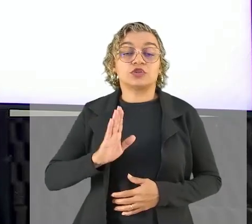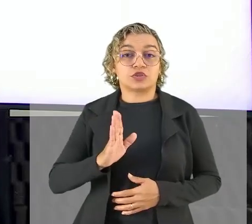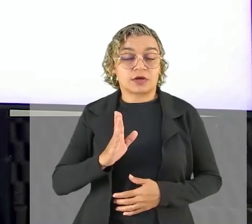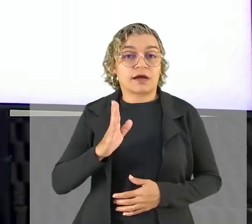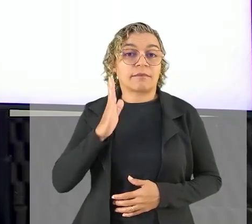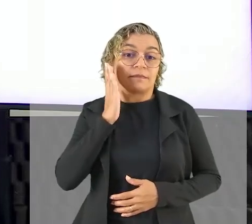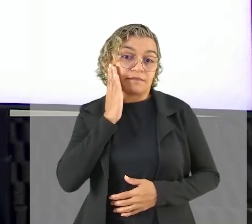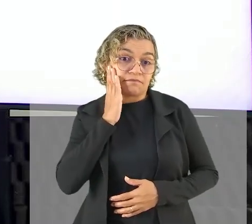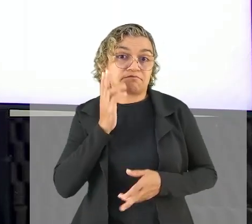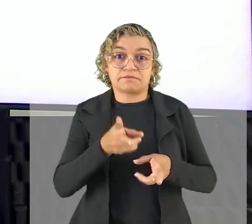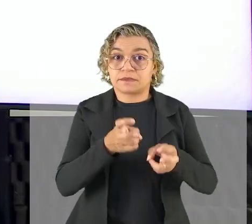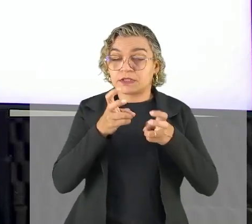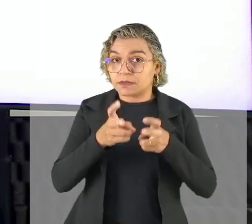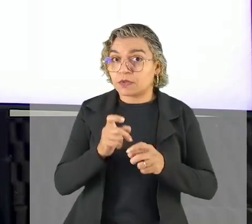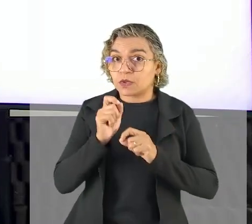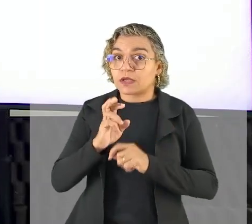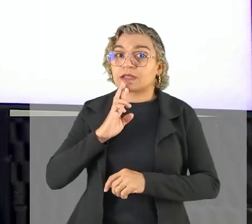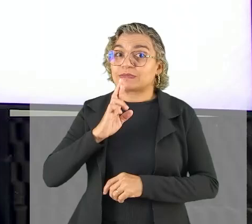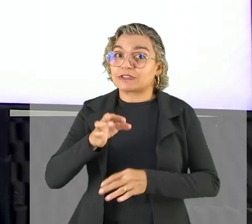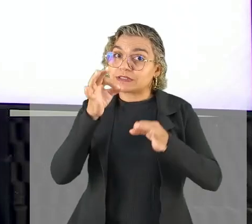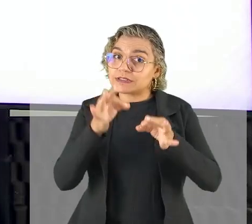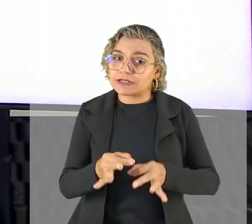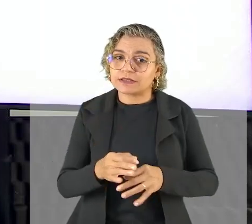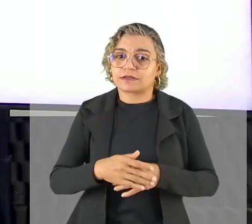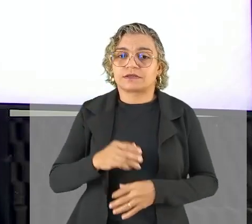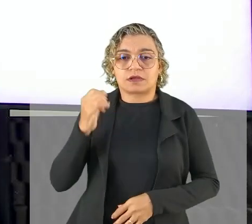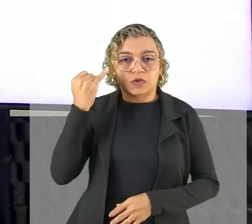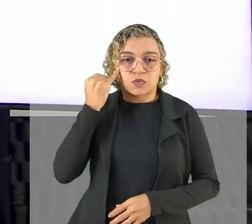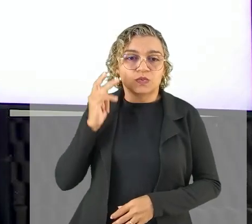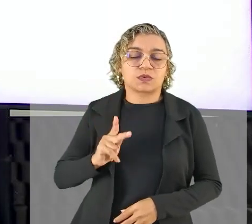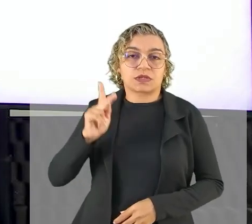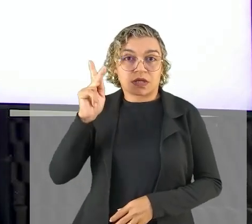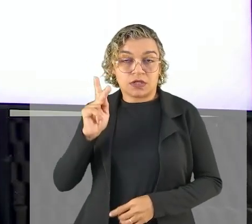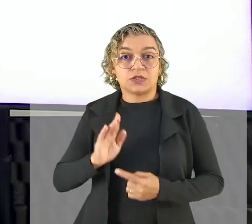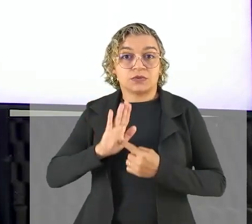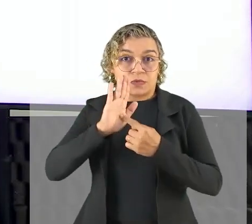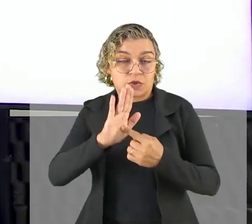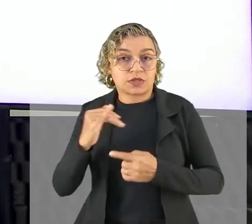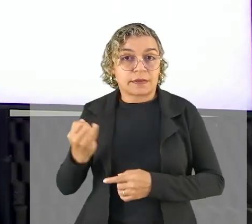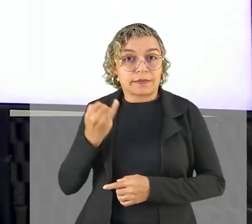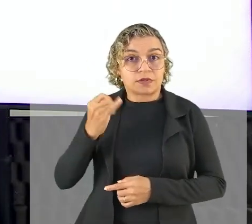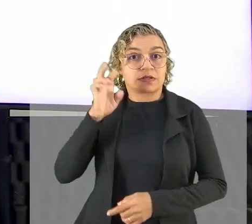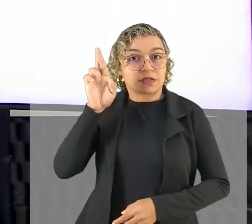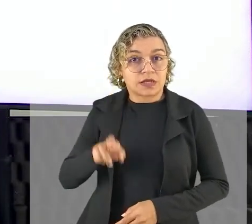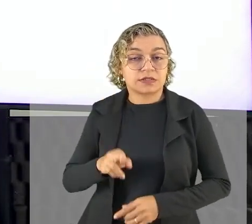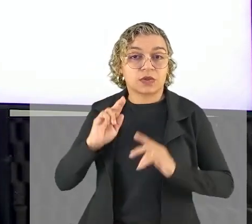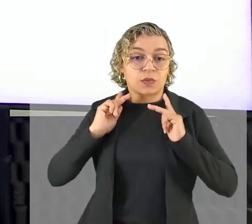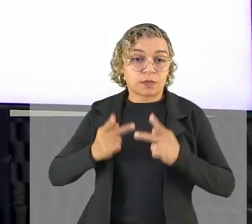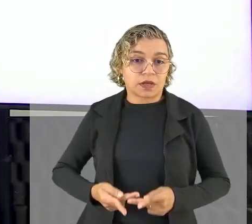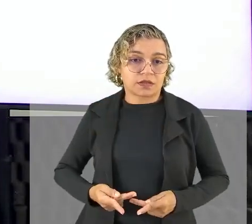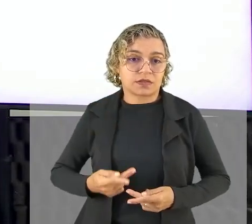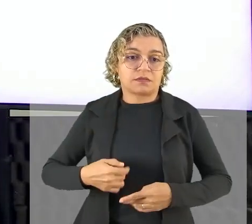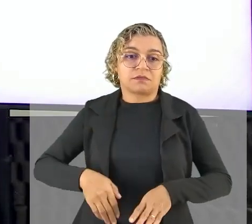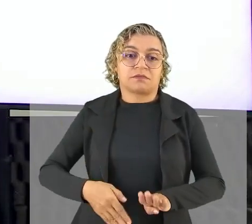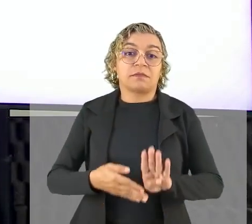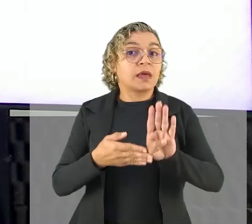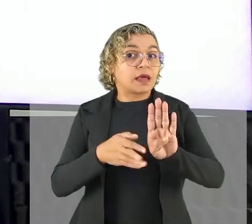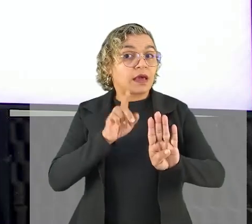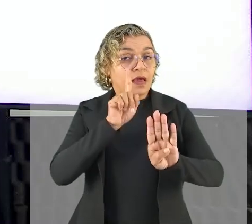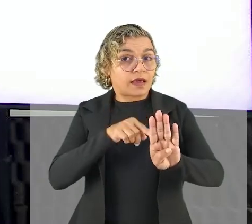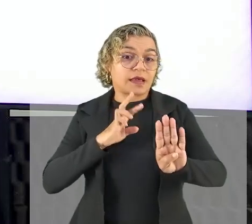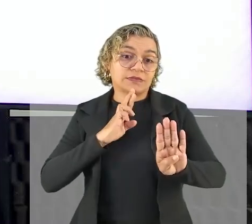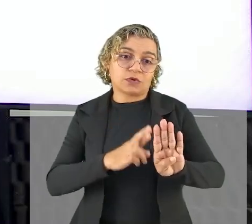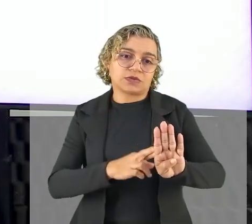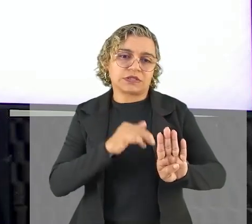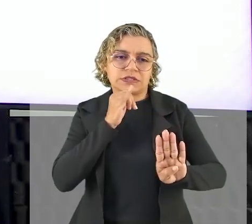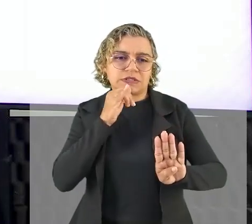o Kant traz a importância da razão humana. Letra B, né? Ele não está falando de cultura, né? Ele